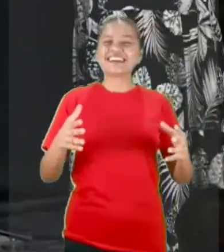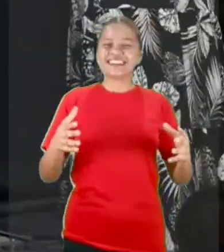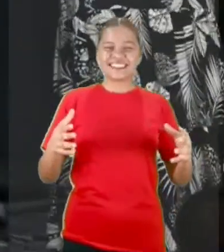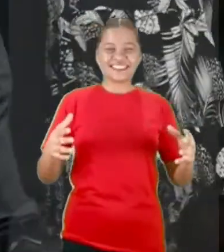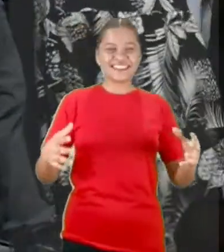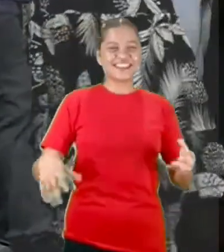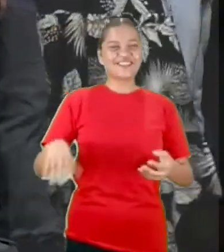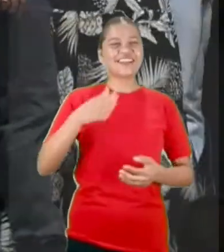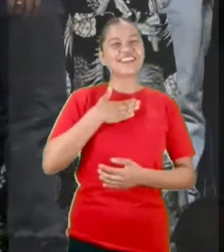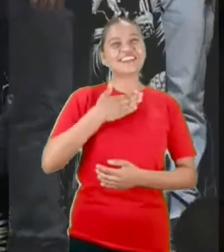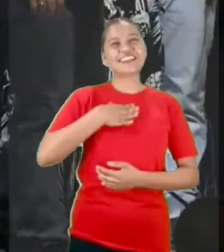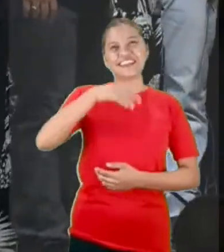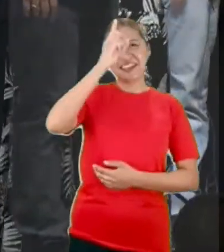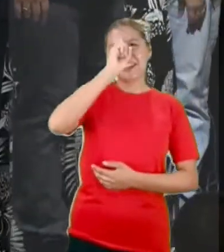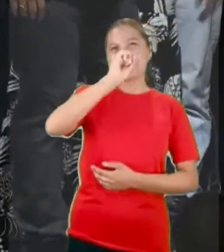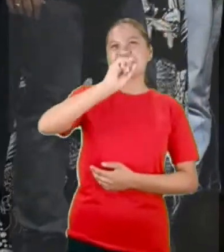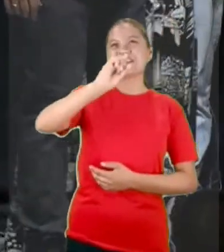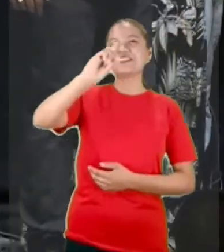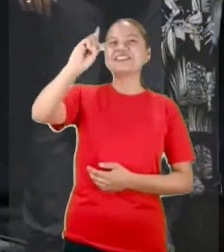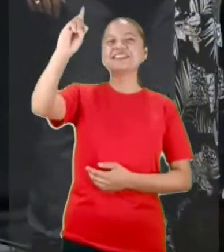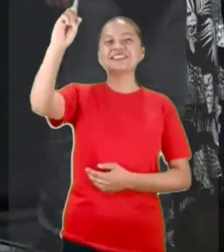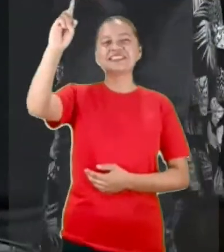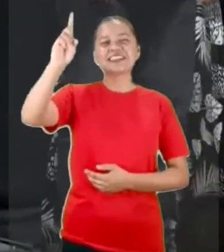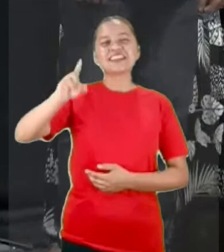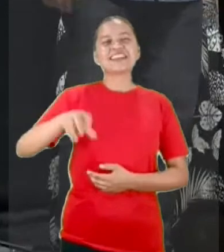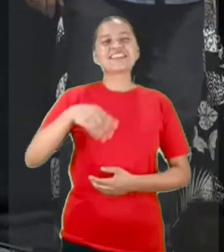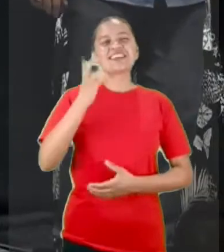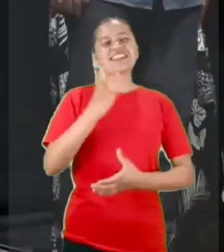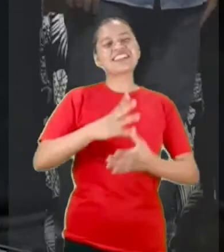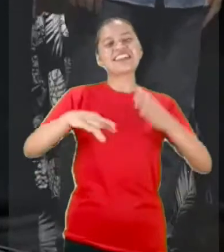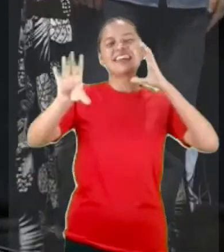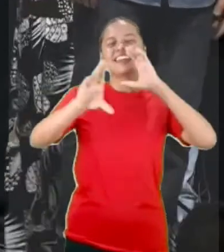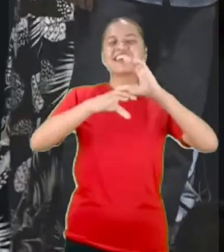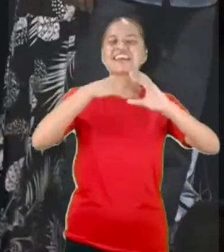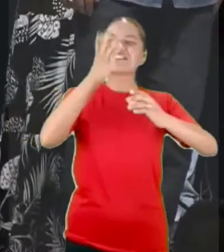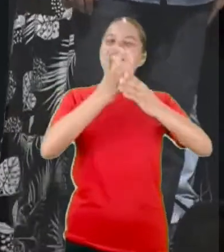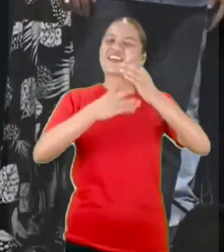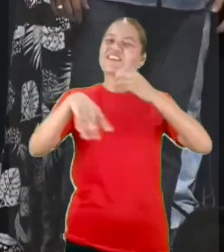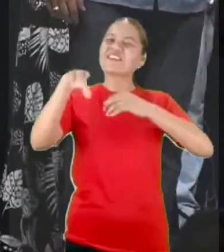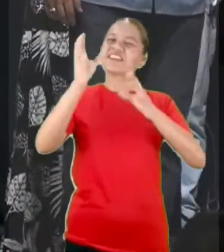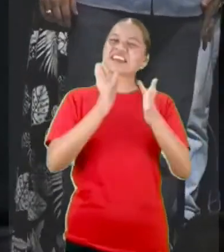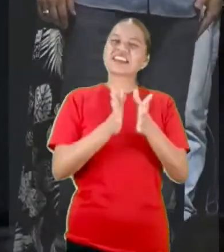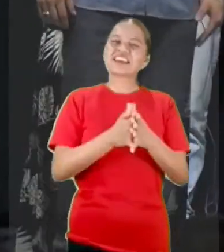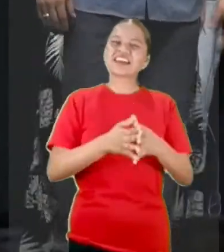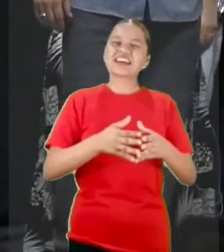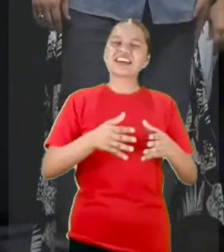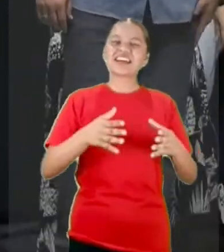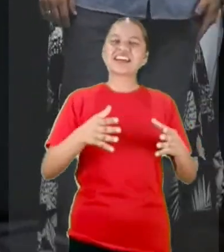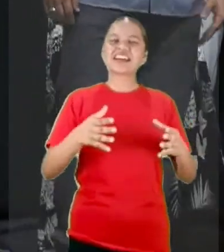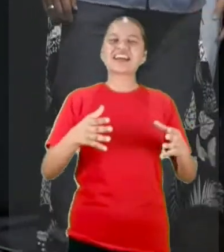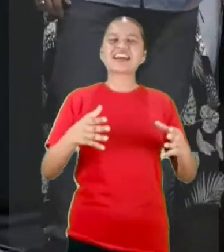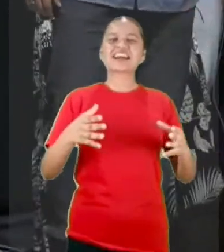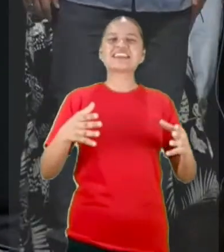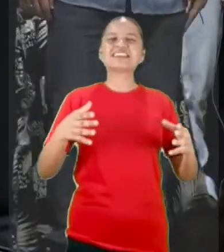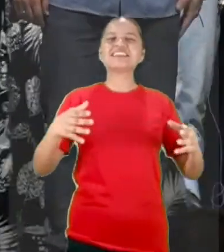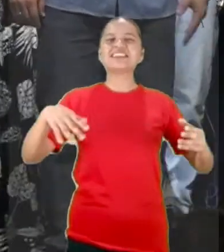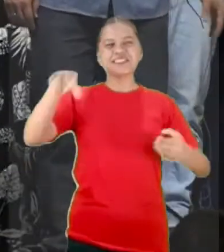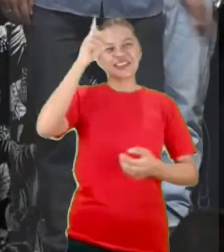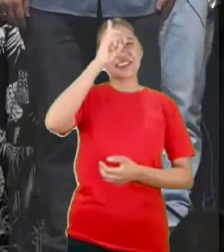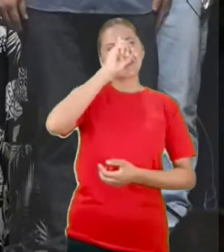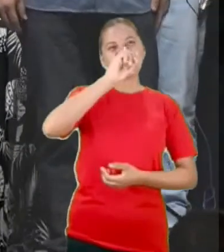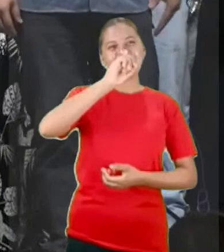grande é o meu Deus, cantarei quão grande é o